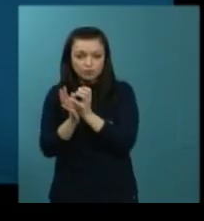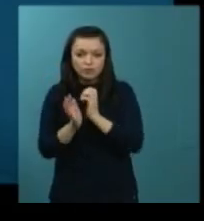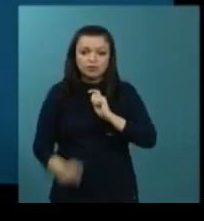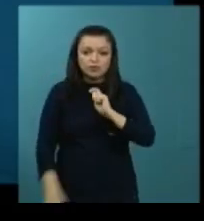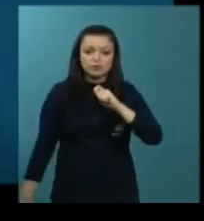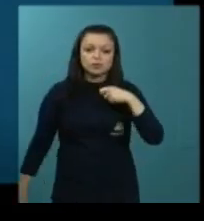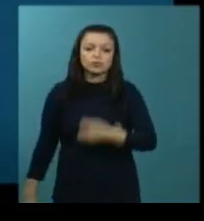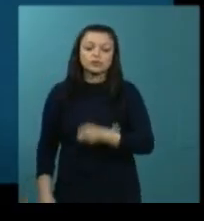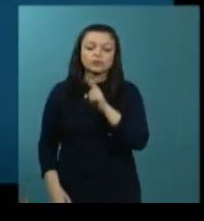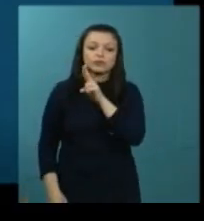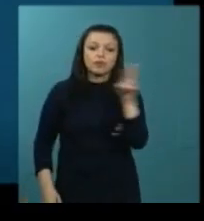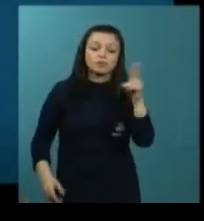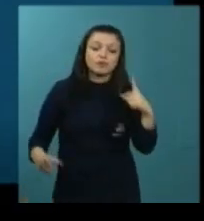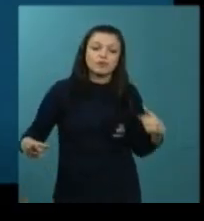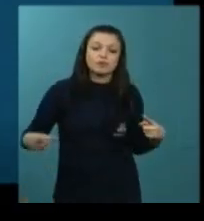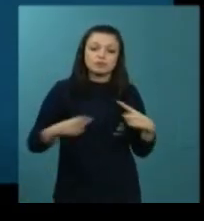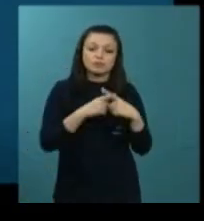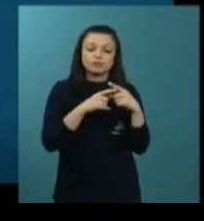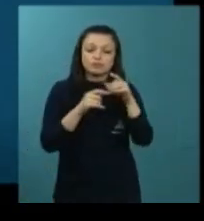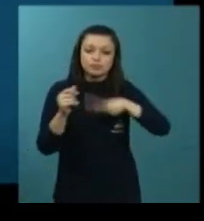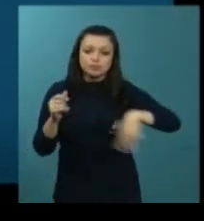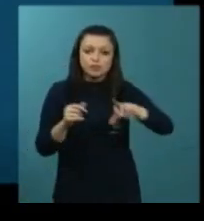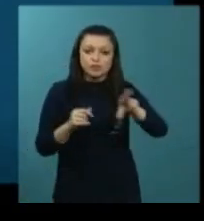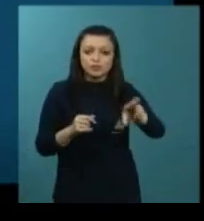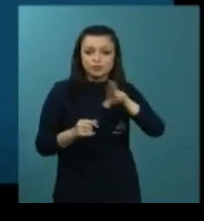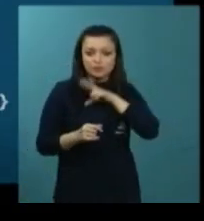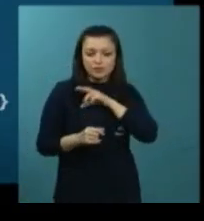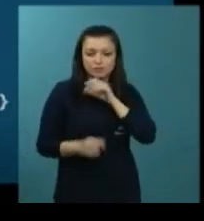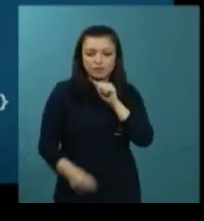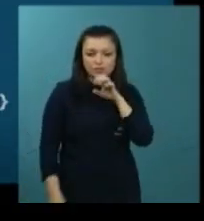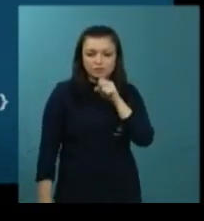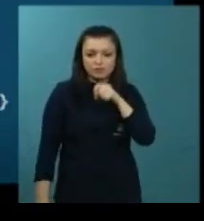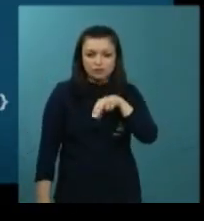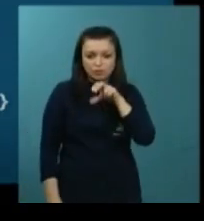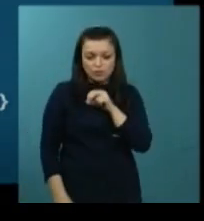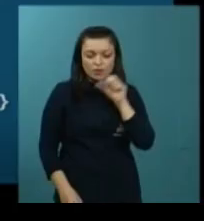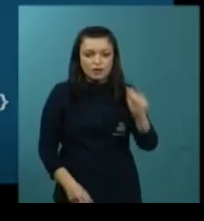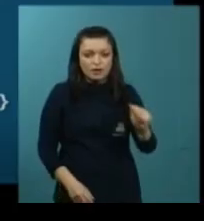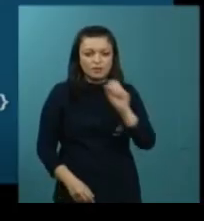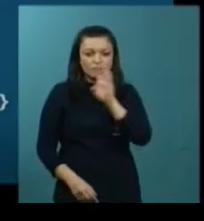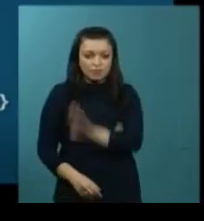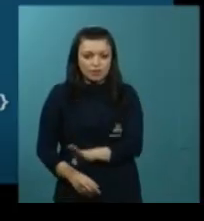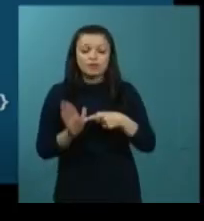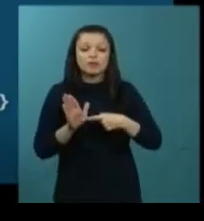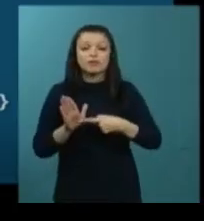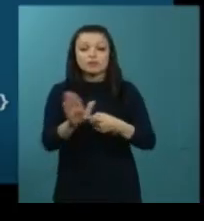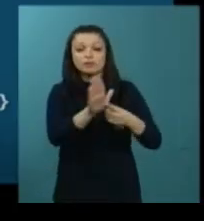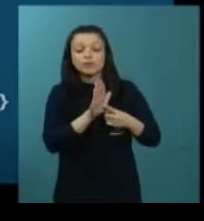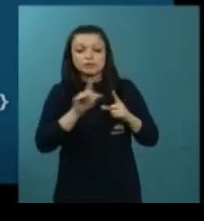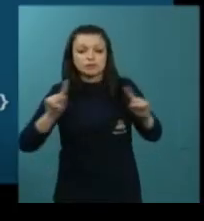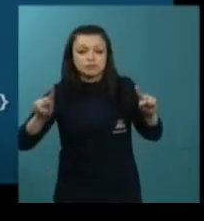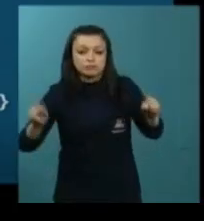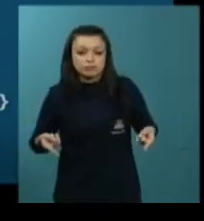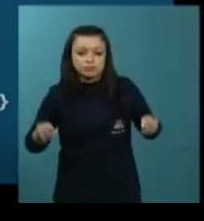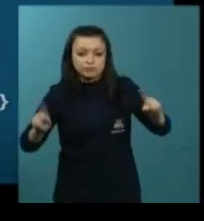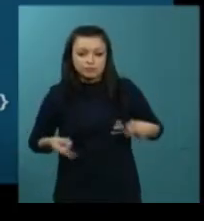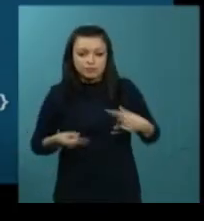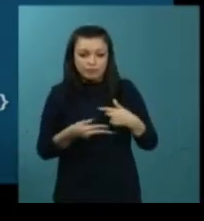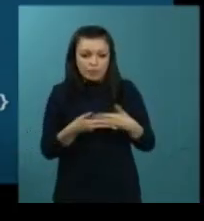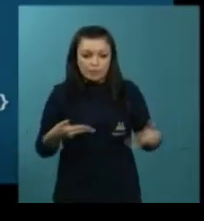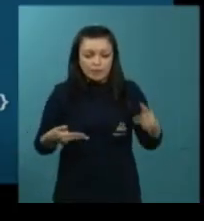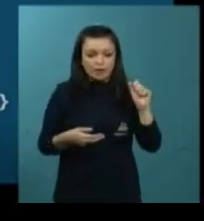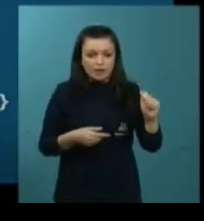recebe o nome de produto cartesiano de A e B e é indicado por A